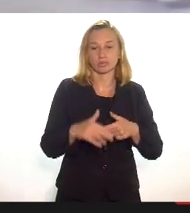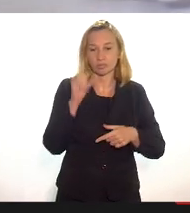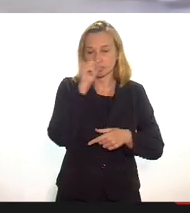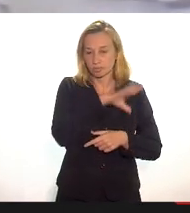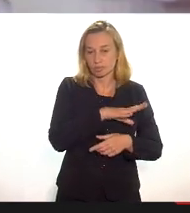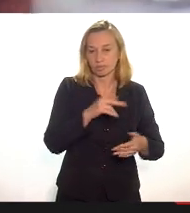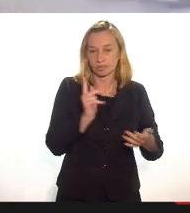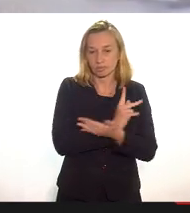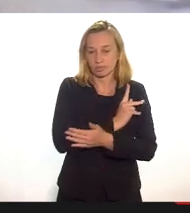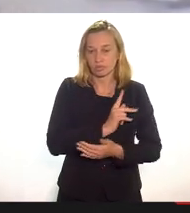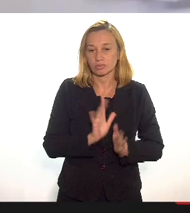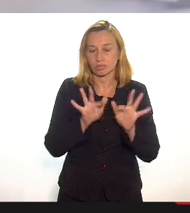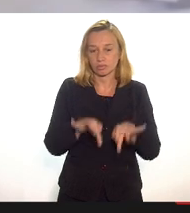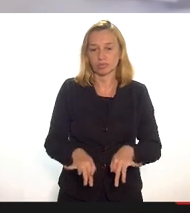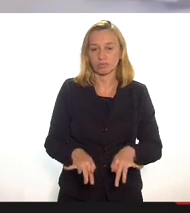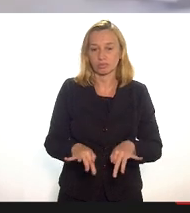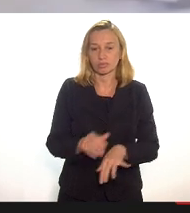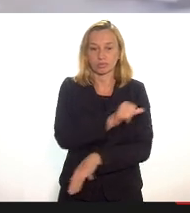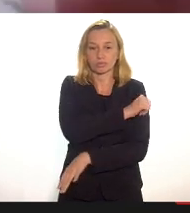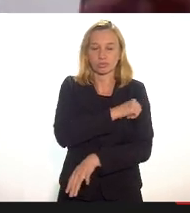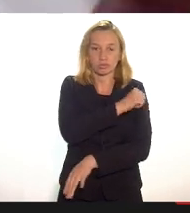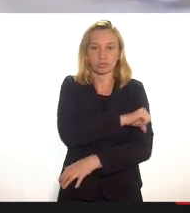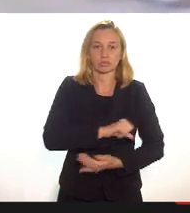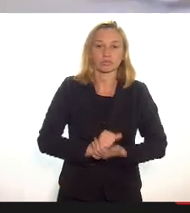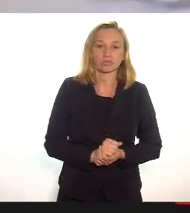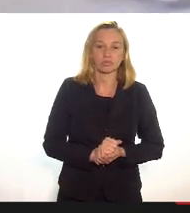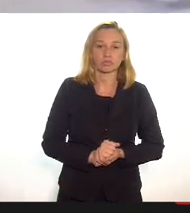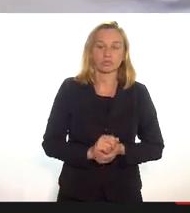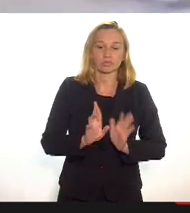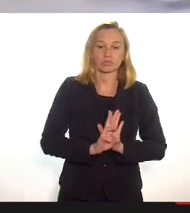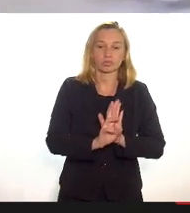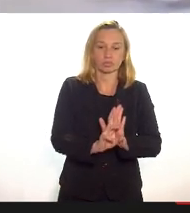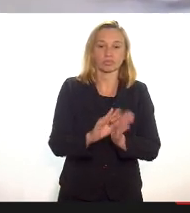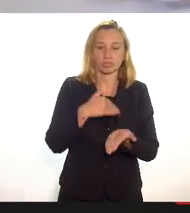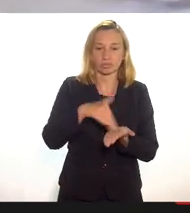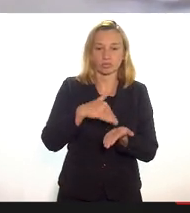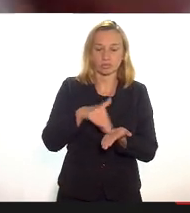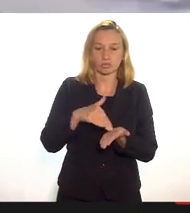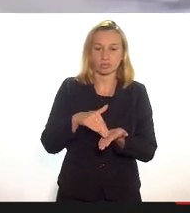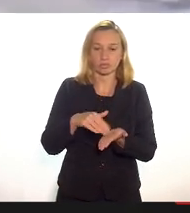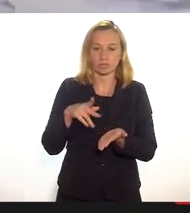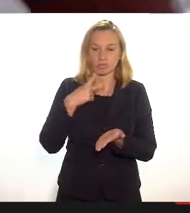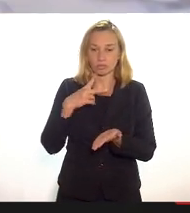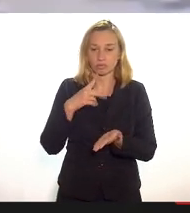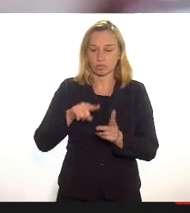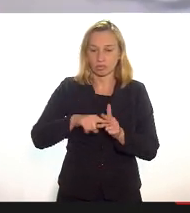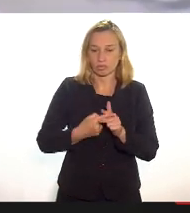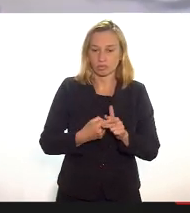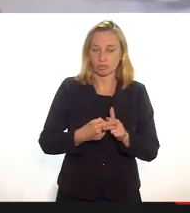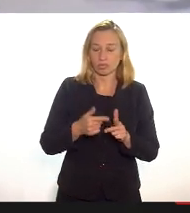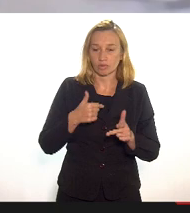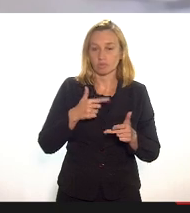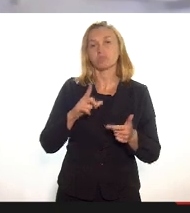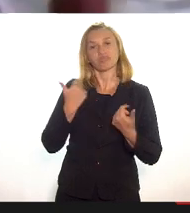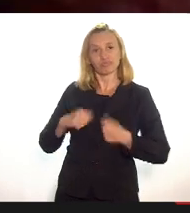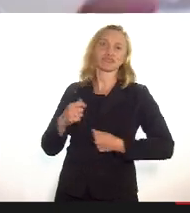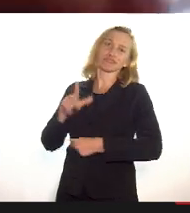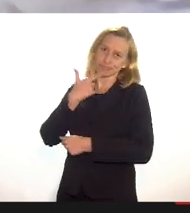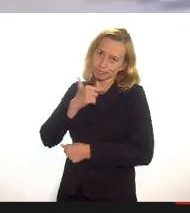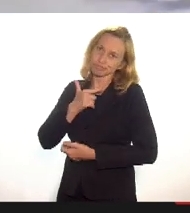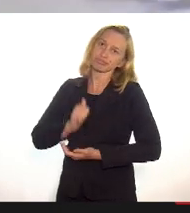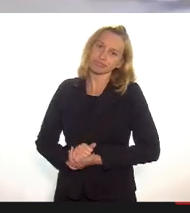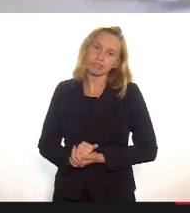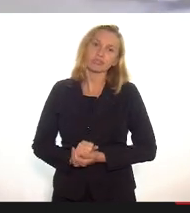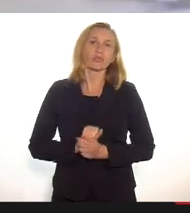aconteça. E, para finalizar, enfermeira Rejane, quando o representante da Secretaria de Saúde falou sobre a regulação, eu tenho que rir, porque há